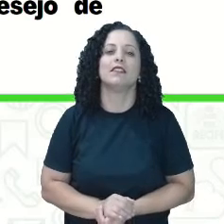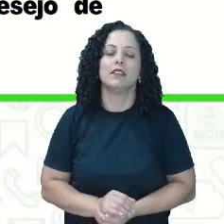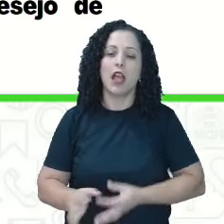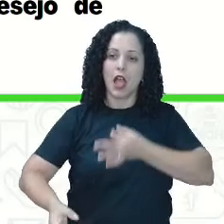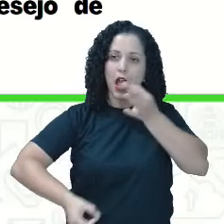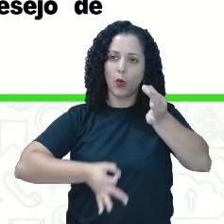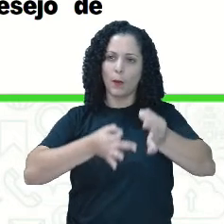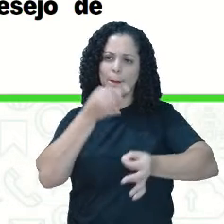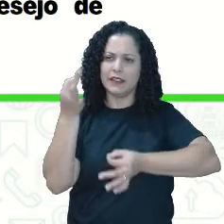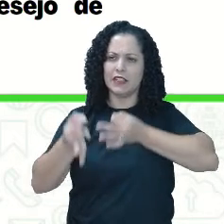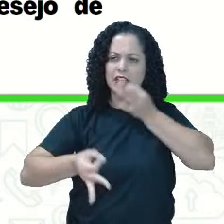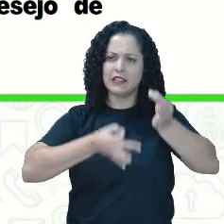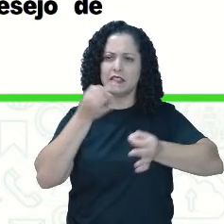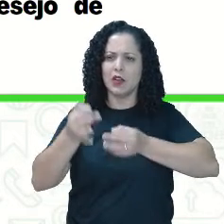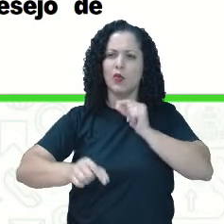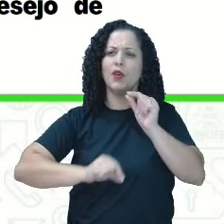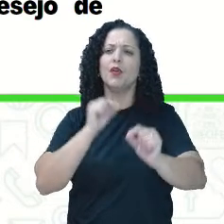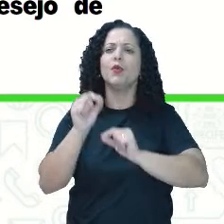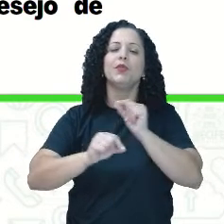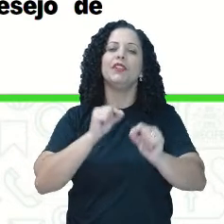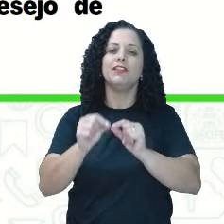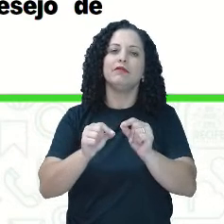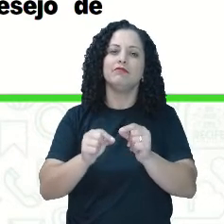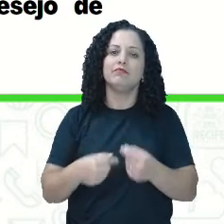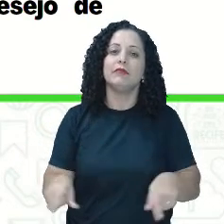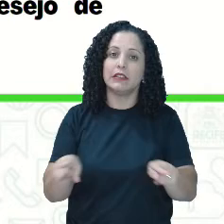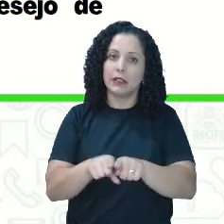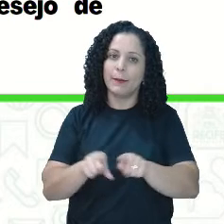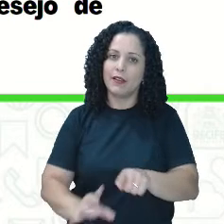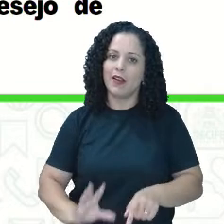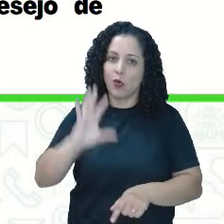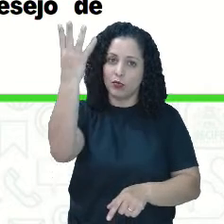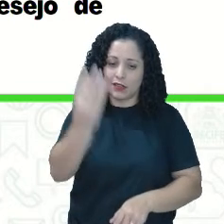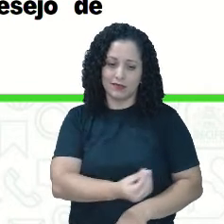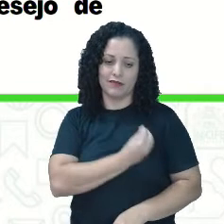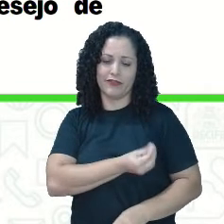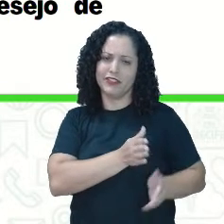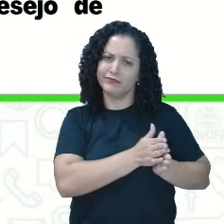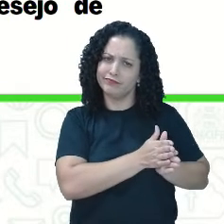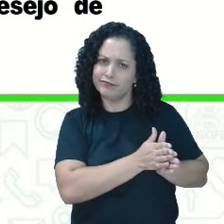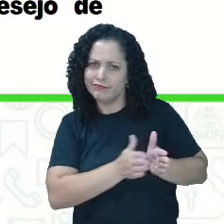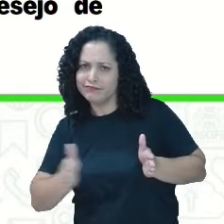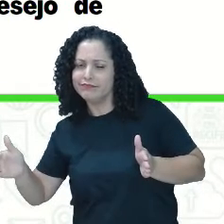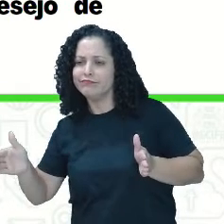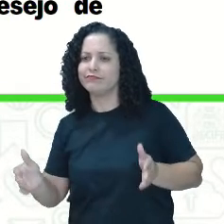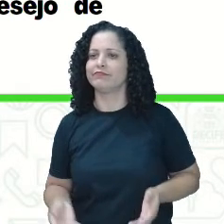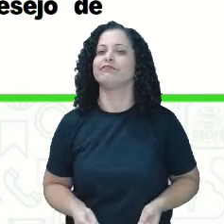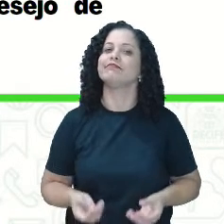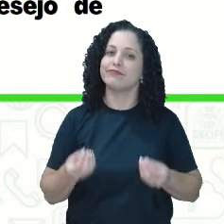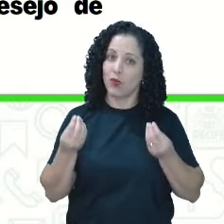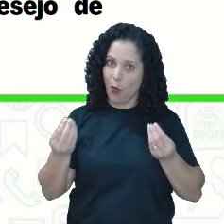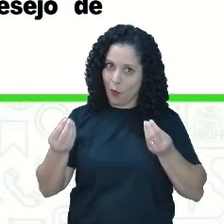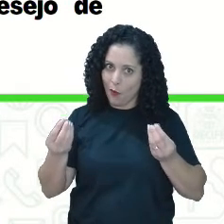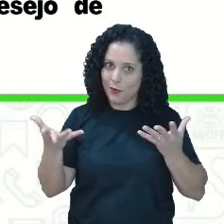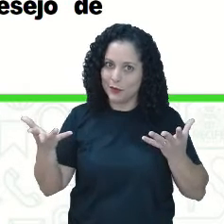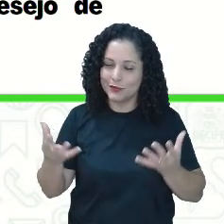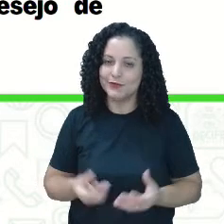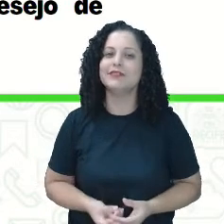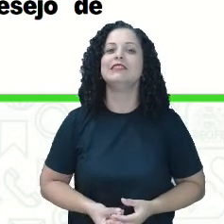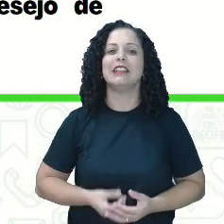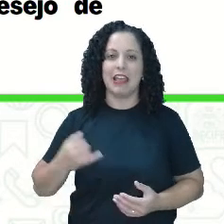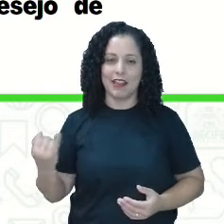Argumentação. Argumentação é uma atividade também muito presente no cotidiano. E como é, né, gente? Como